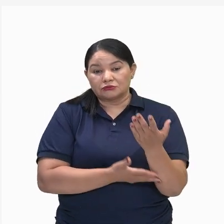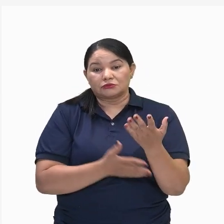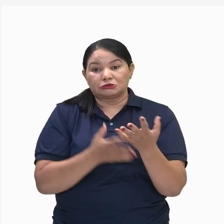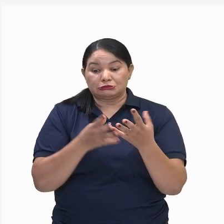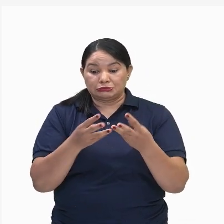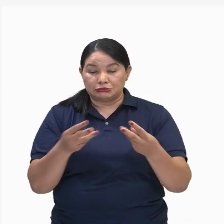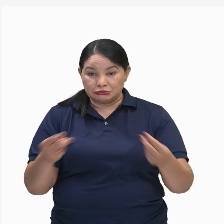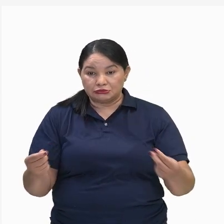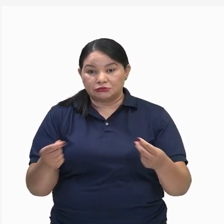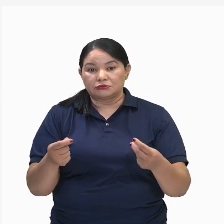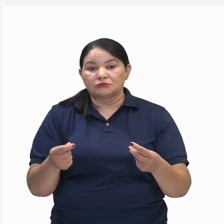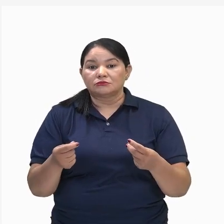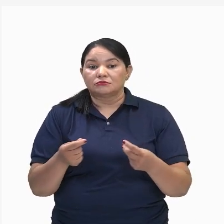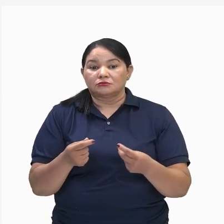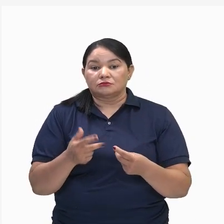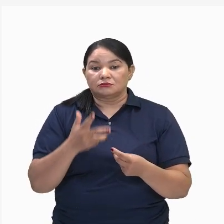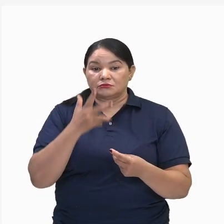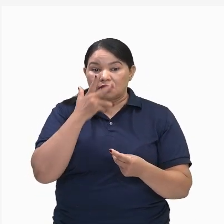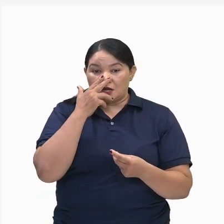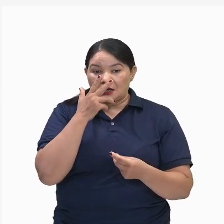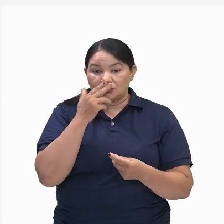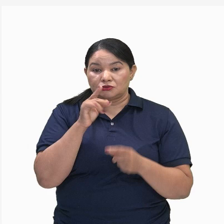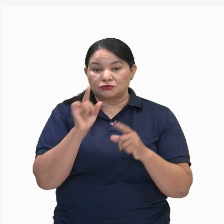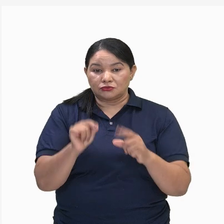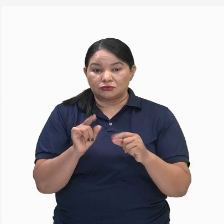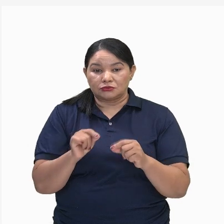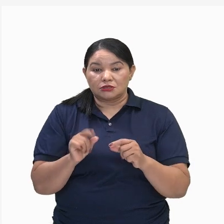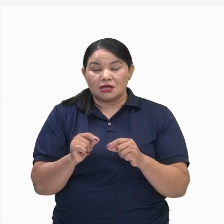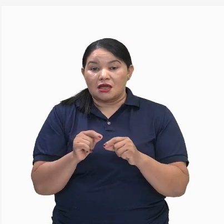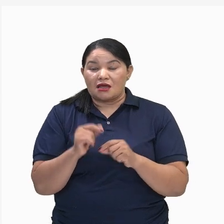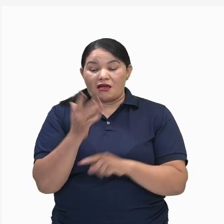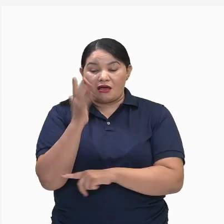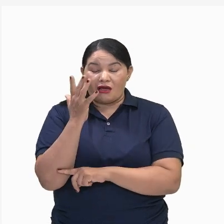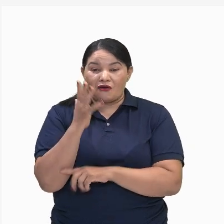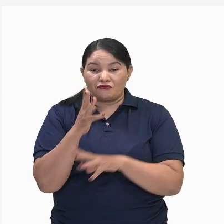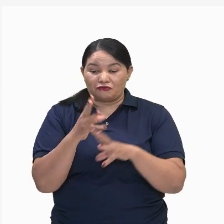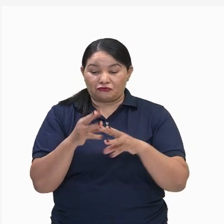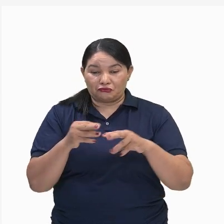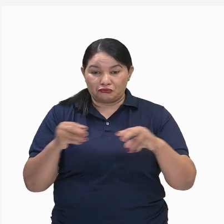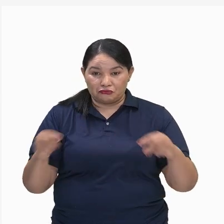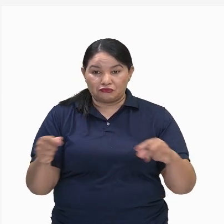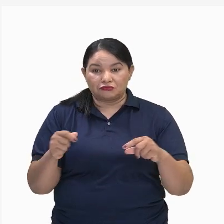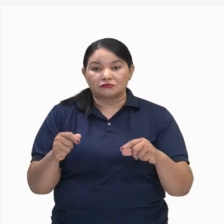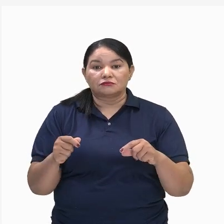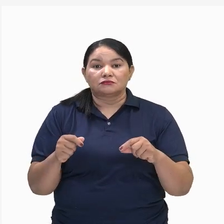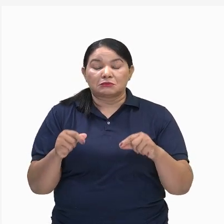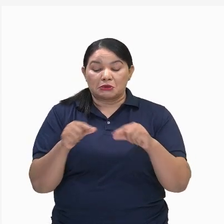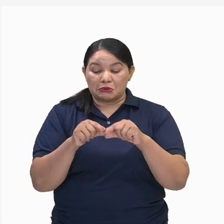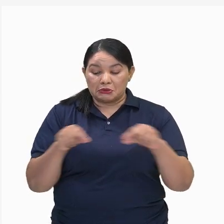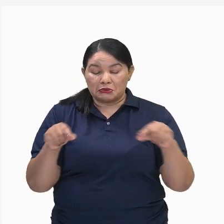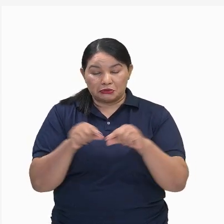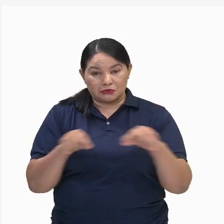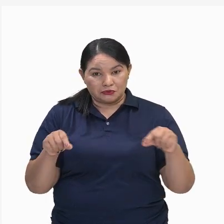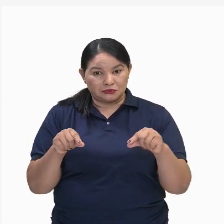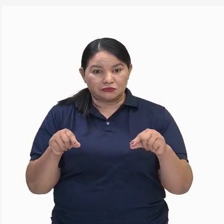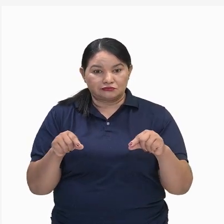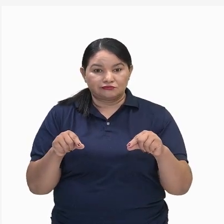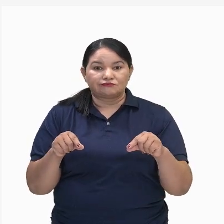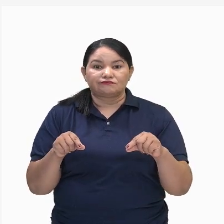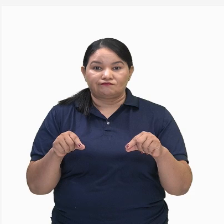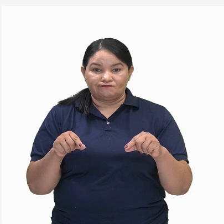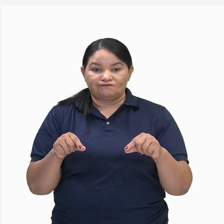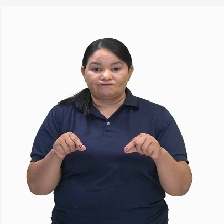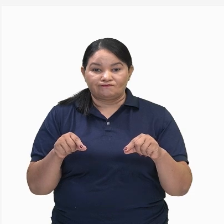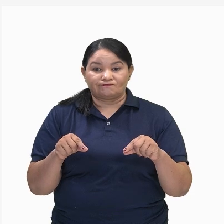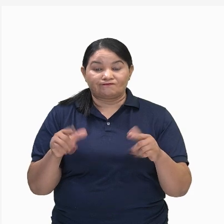até chamadas de árvore paliteiro, né? Porque se tornaram mesmo semelhantes a palitos. Muitas espécies de